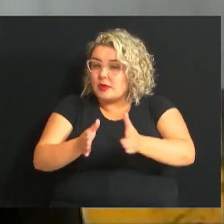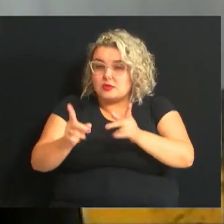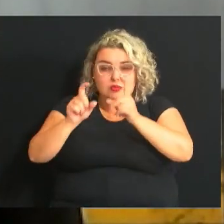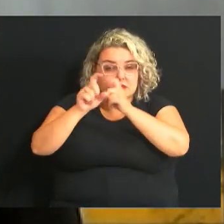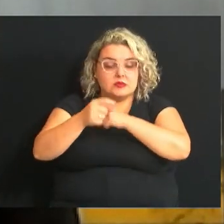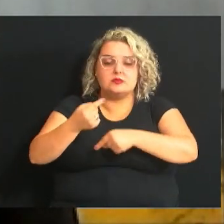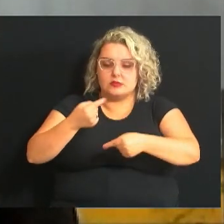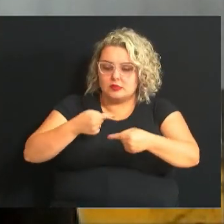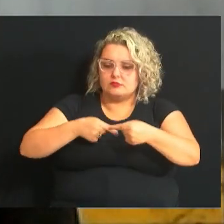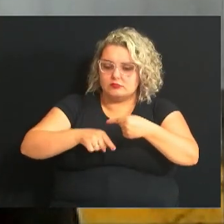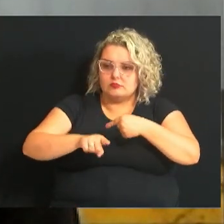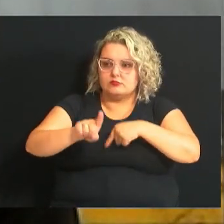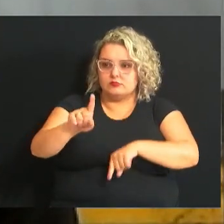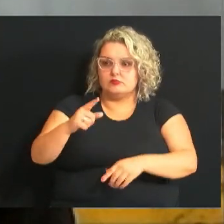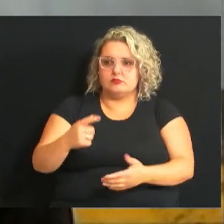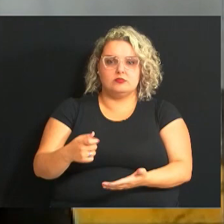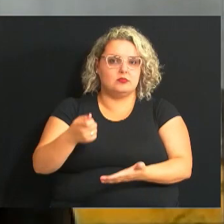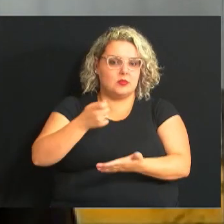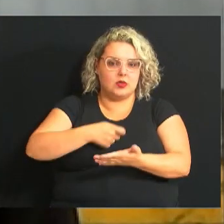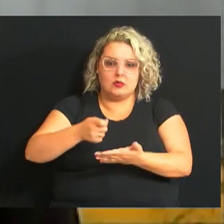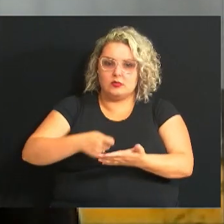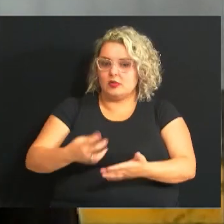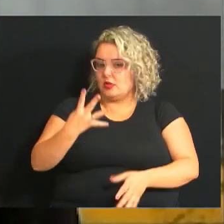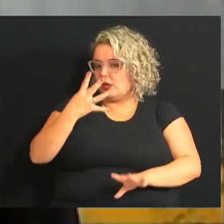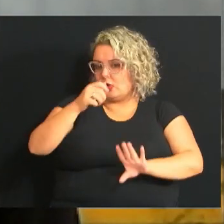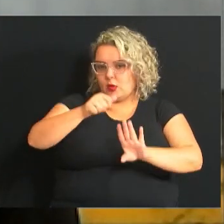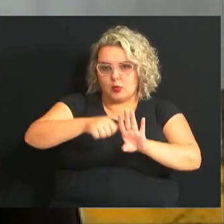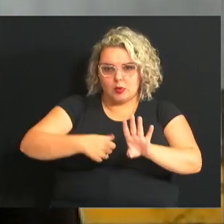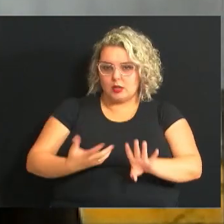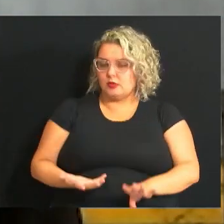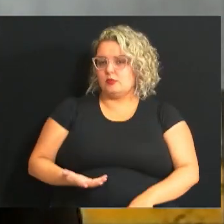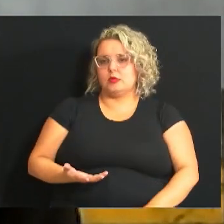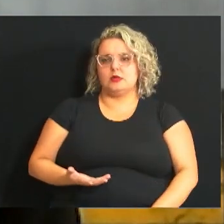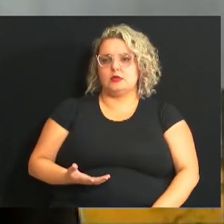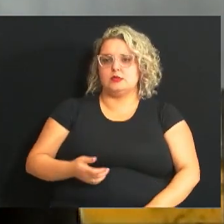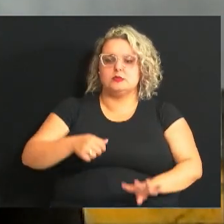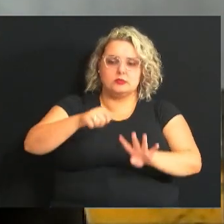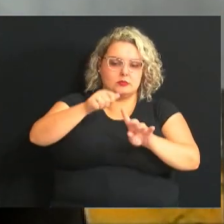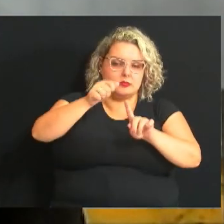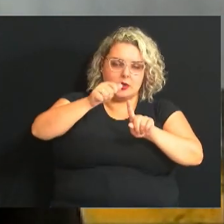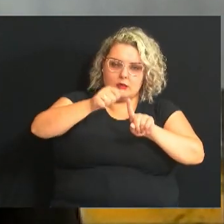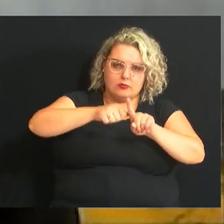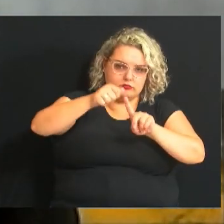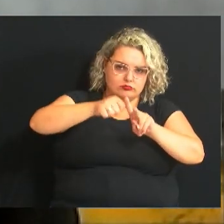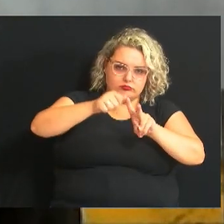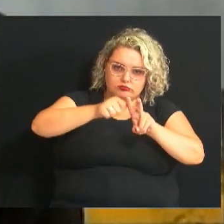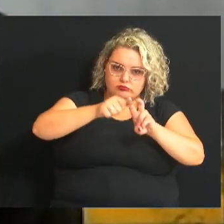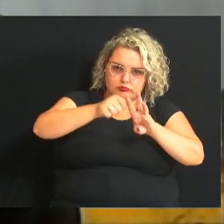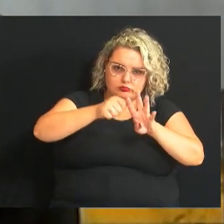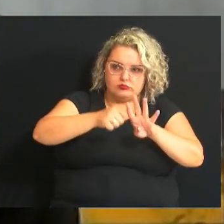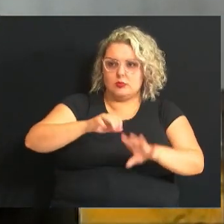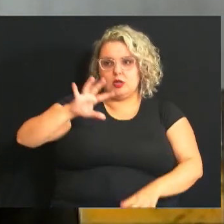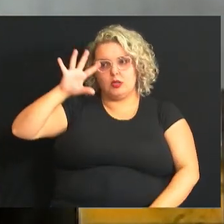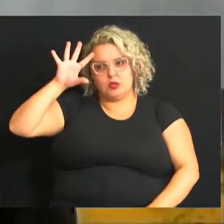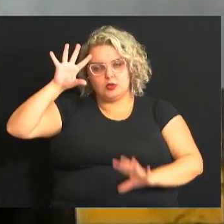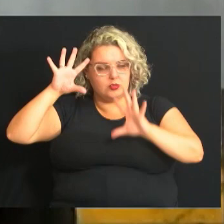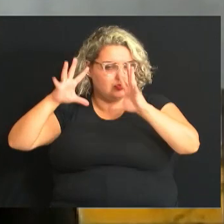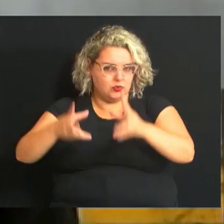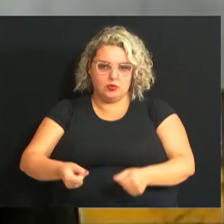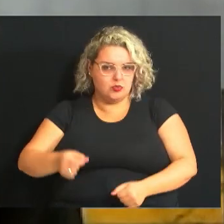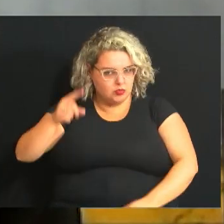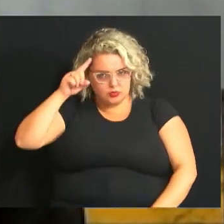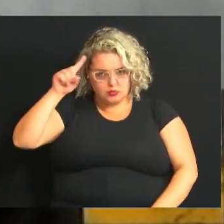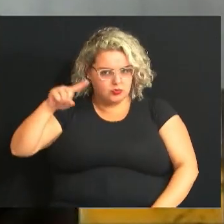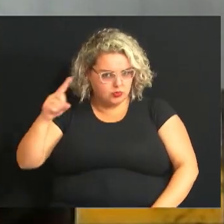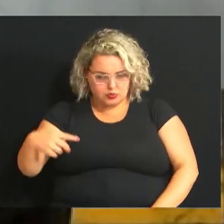foi escrito em 4 meses, né, então peguei forte ali para fazer, todo dia escrevi um pouquinho, e diferente